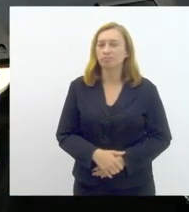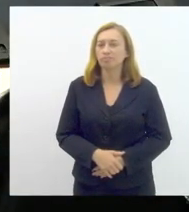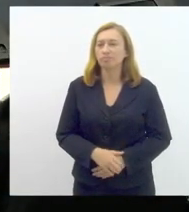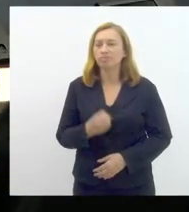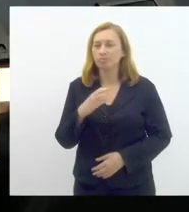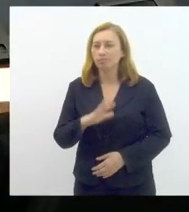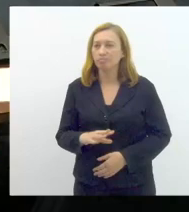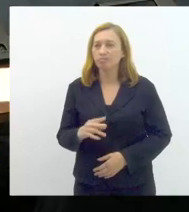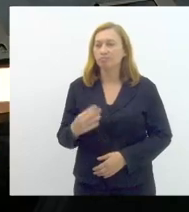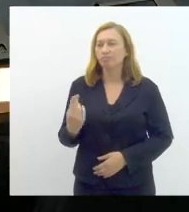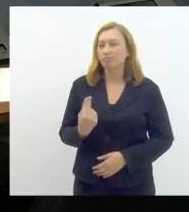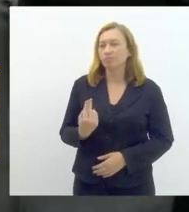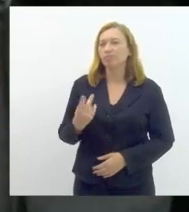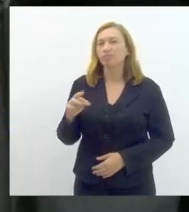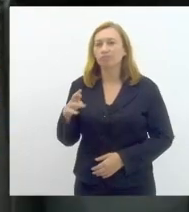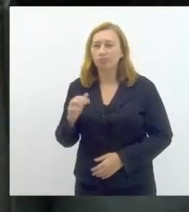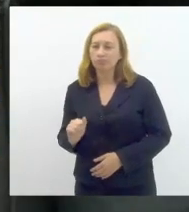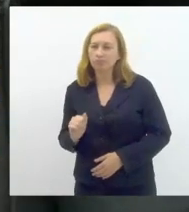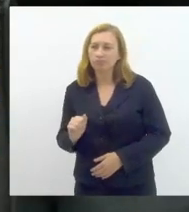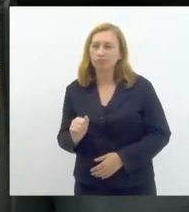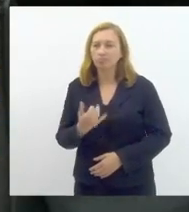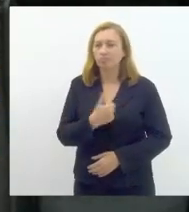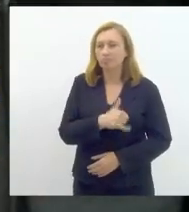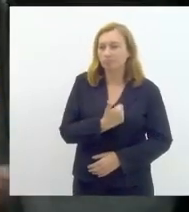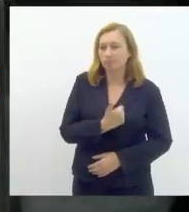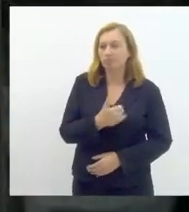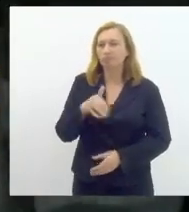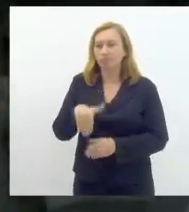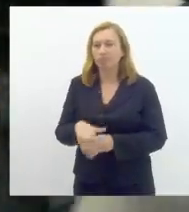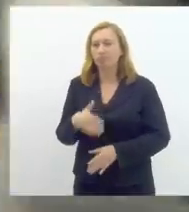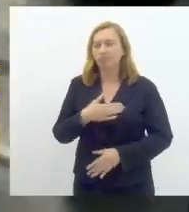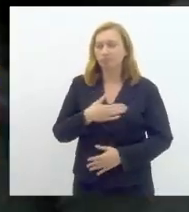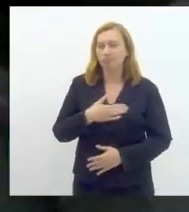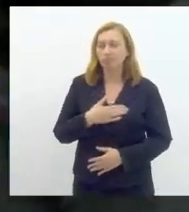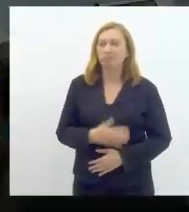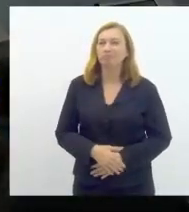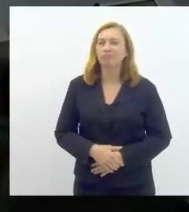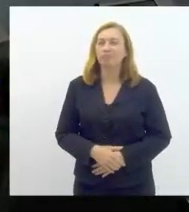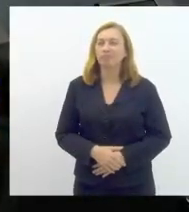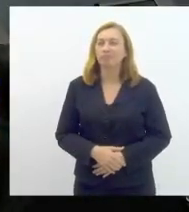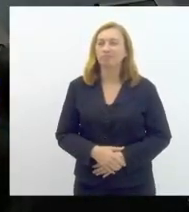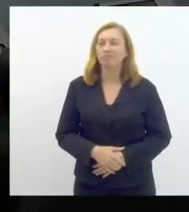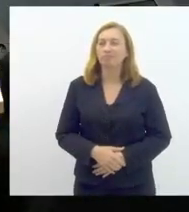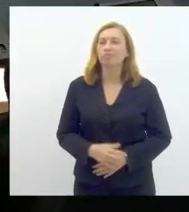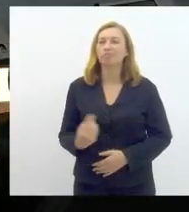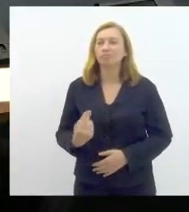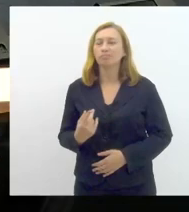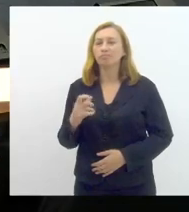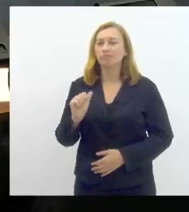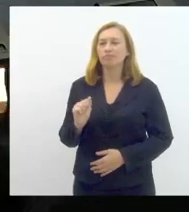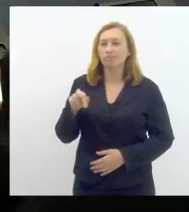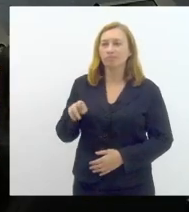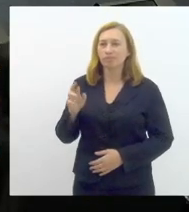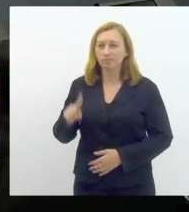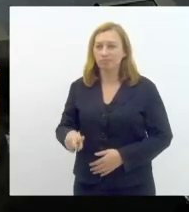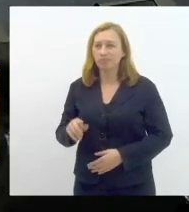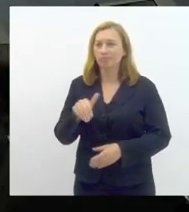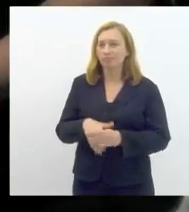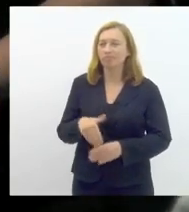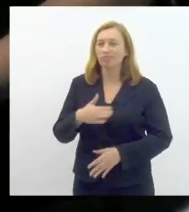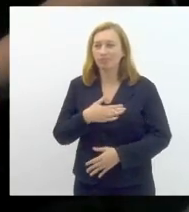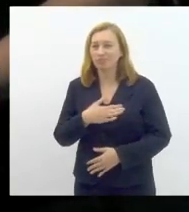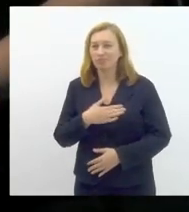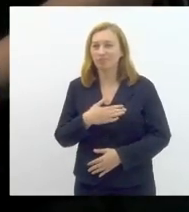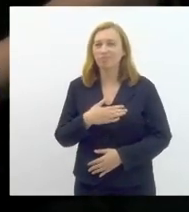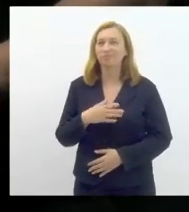Boa tarde, meu nome é Rebeca Aniceto, de São João de Meriti, e eu voto em mim. Meu nome é André e só pra não zerar, vou votar em mim mesmo. André